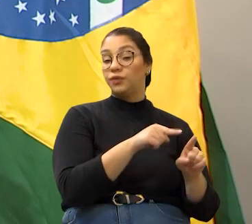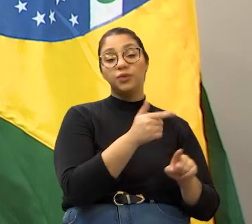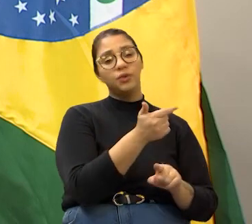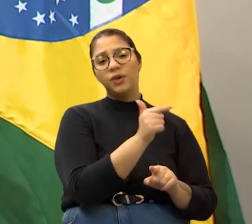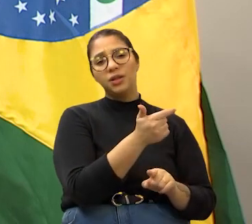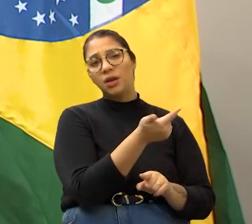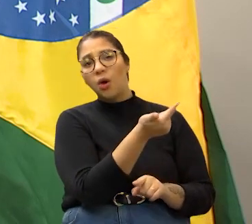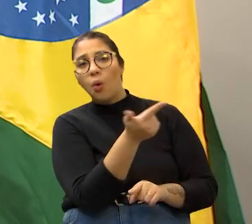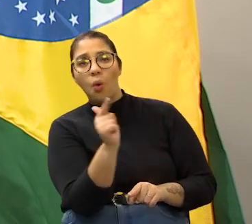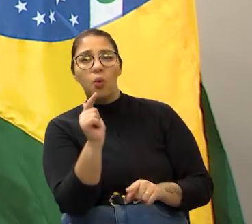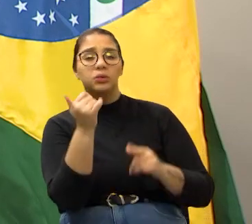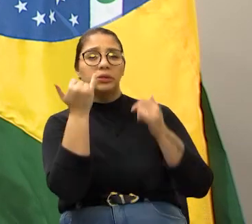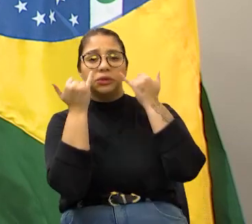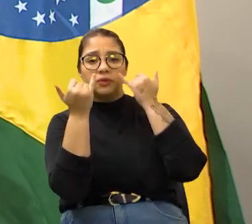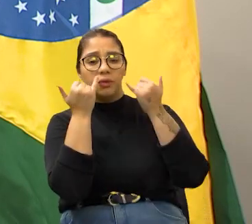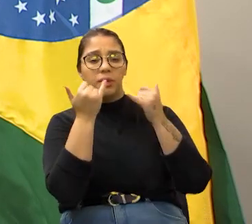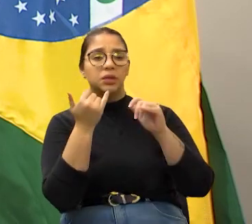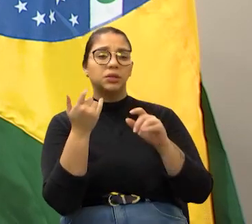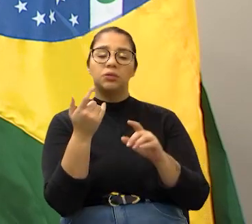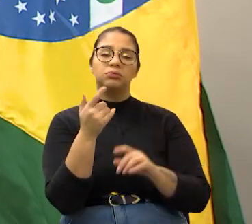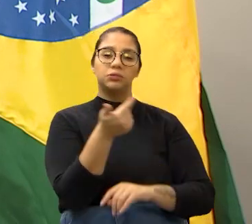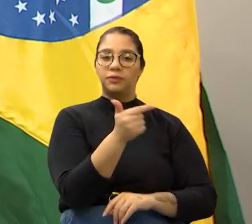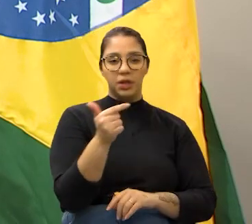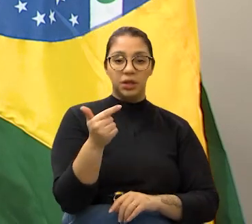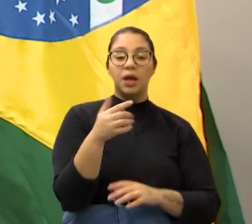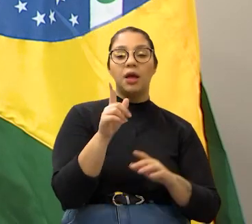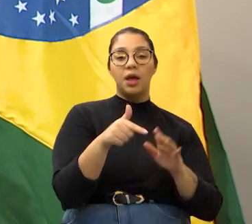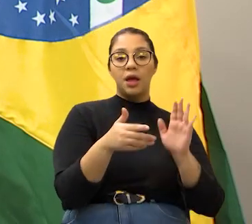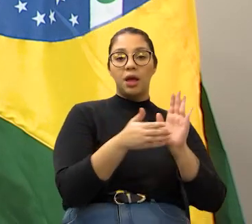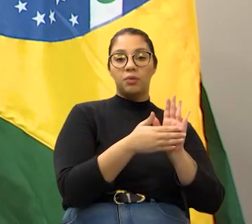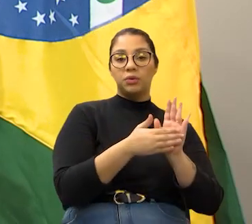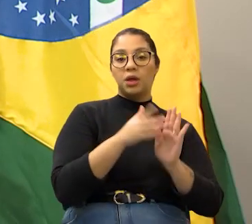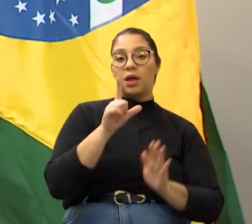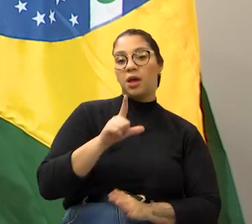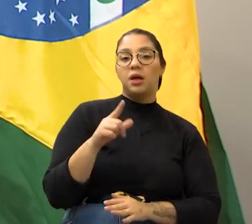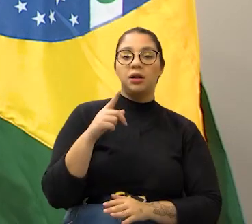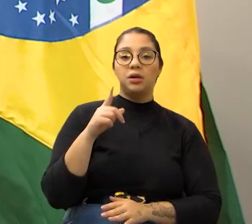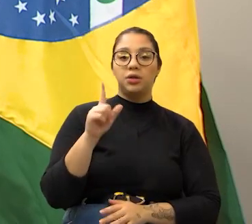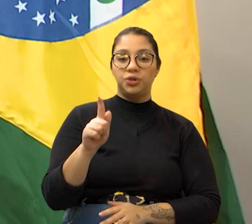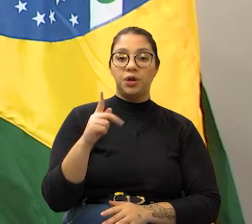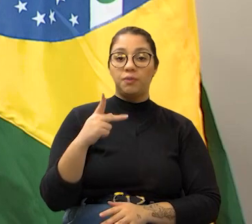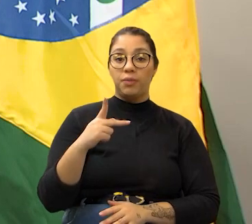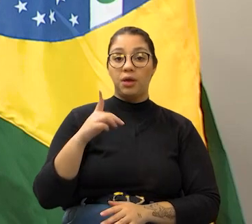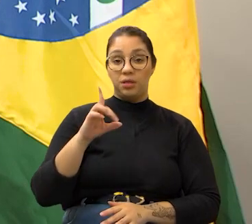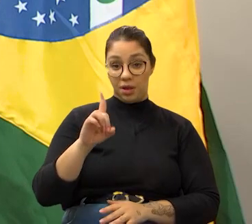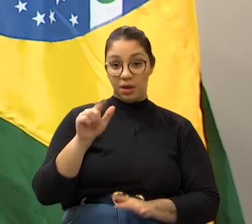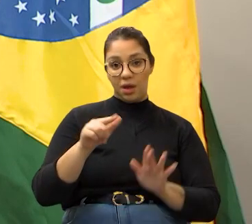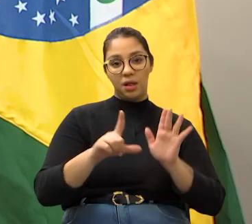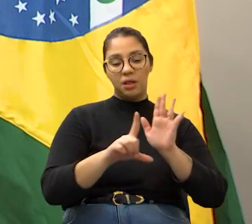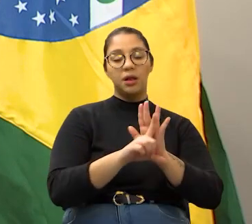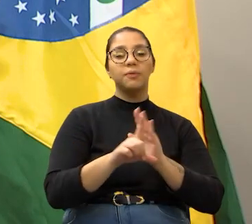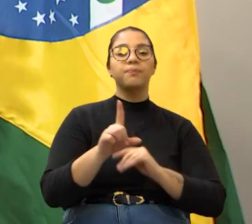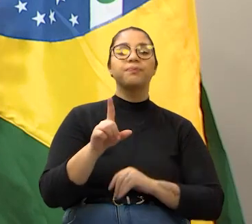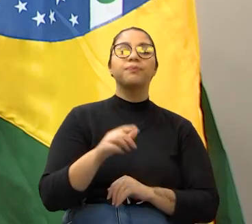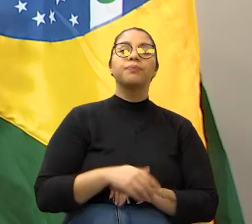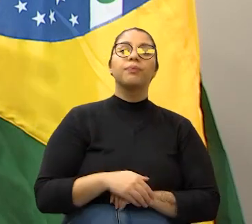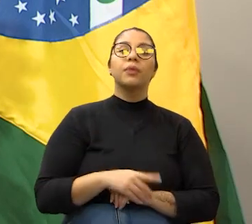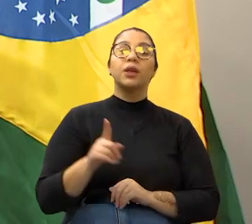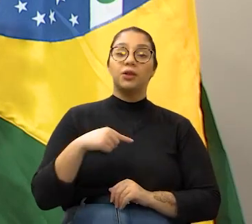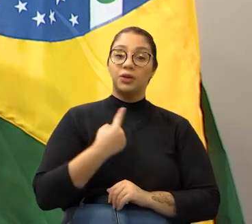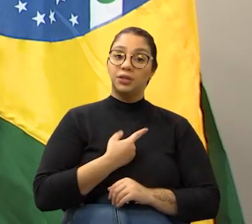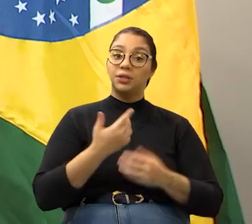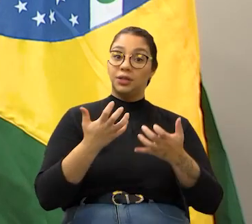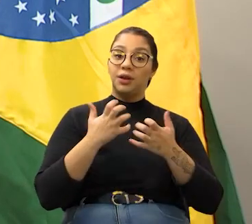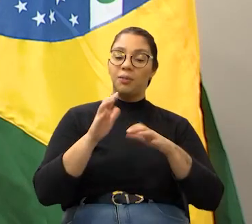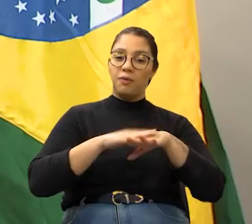finalidade específica. Não vai haver um desvirtuamento de finalidade. Esse é o propósito da LGPD e a gente quer deixar que isso